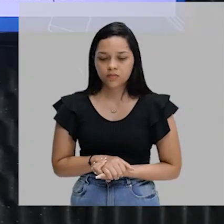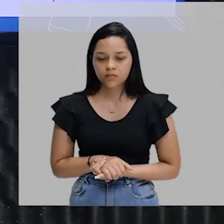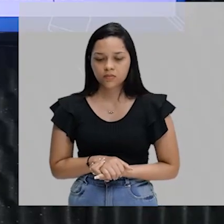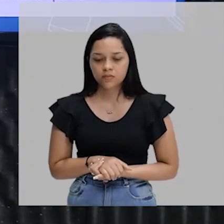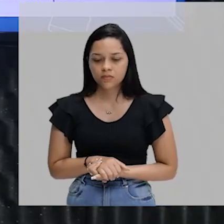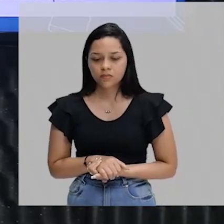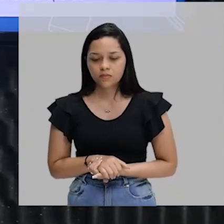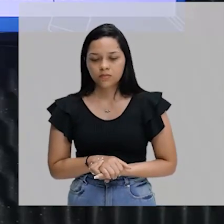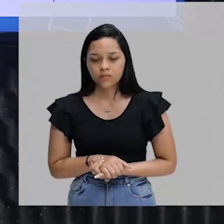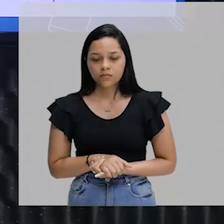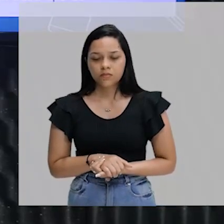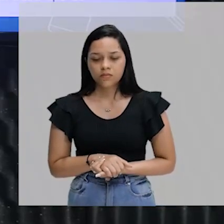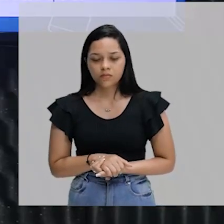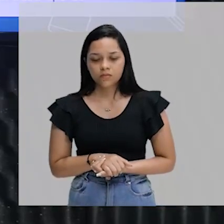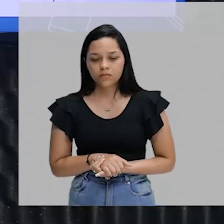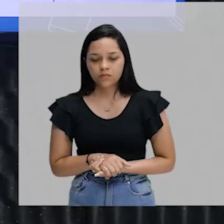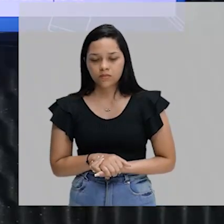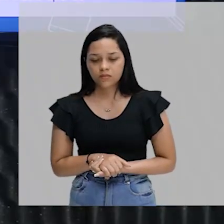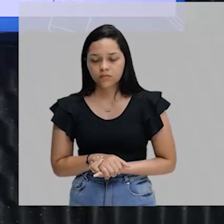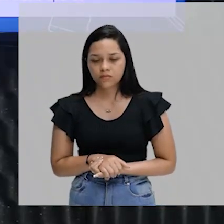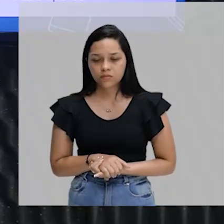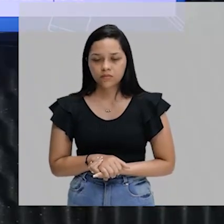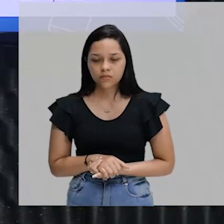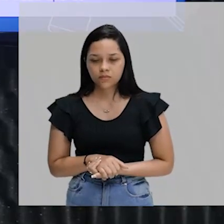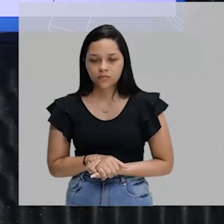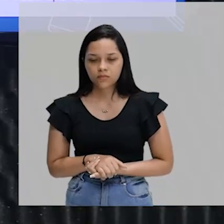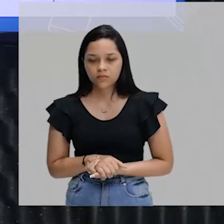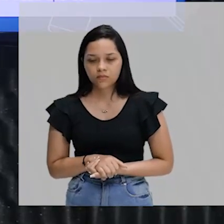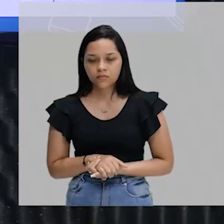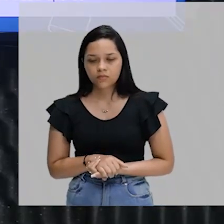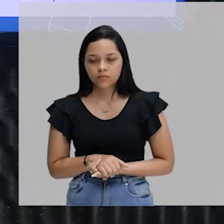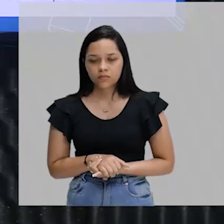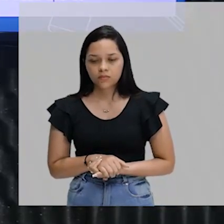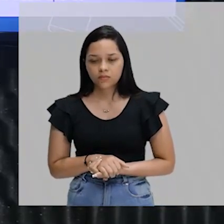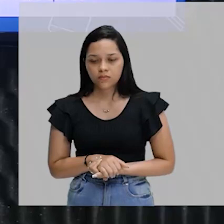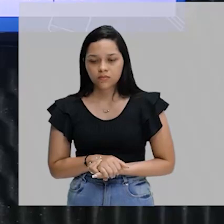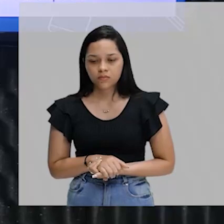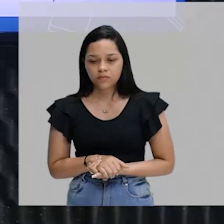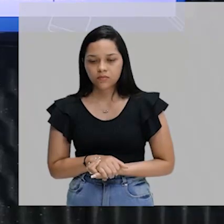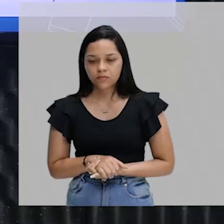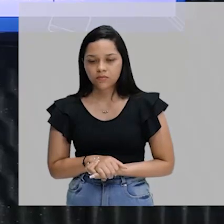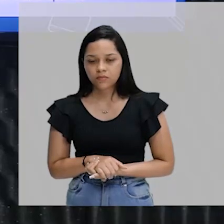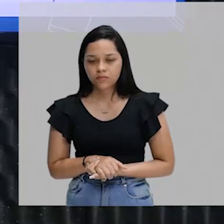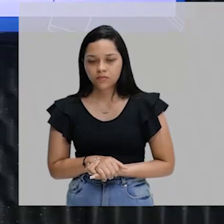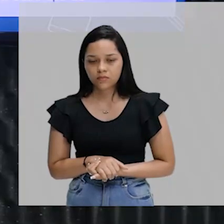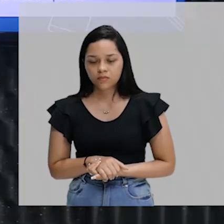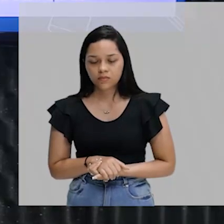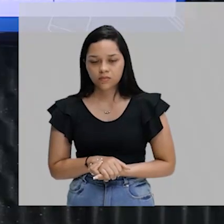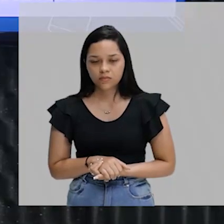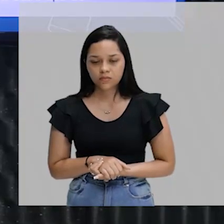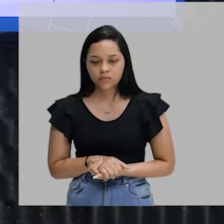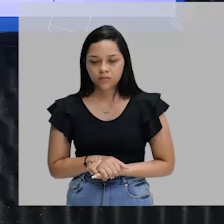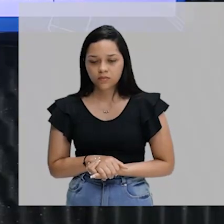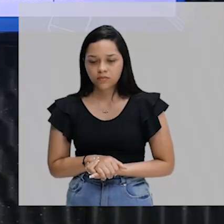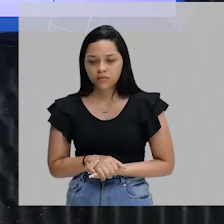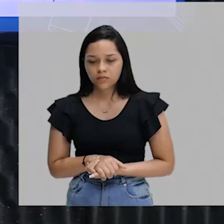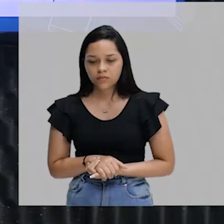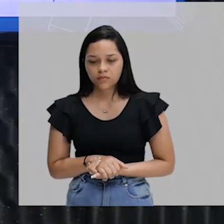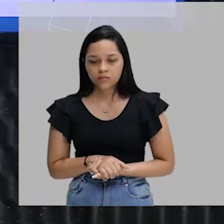a doses de herbicidas cada vez mais superiores às aplicadas nas